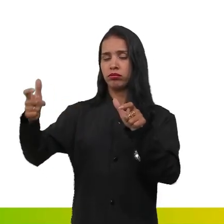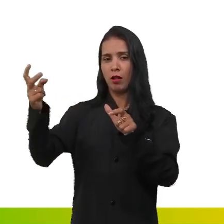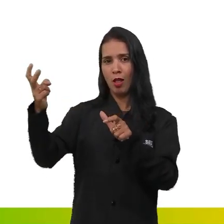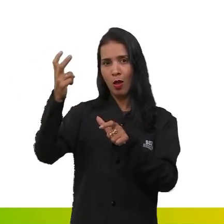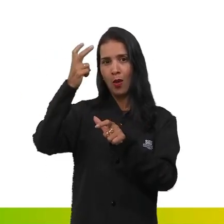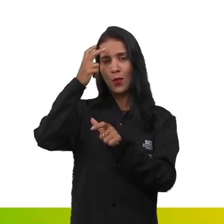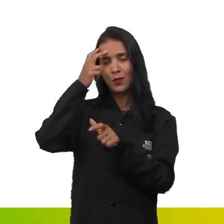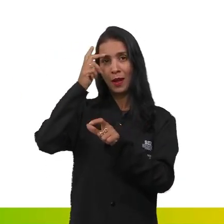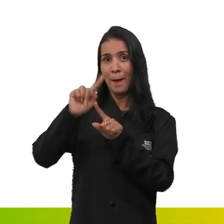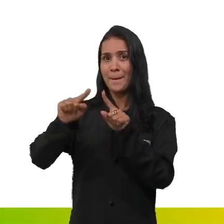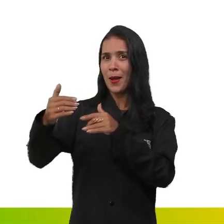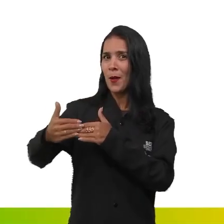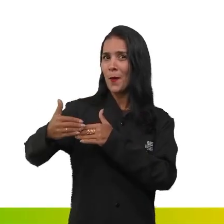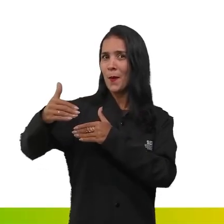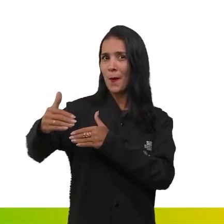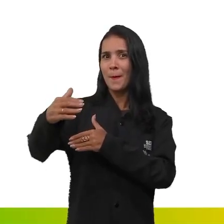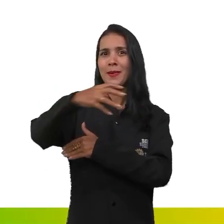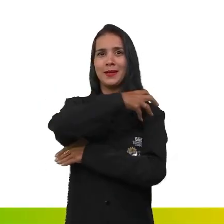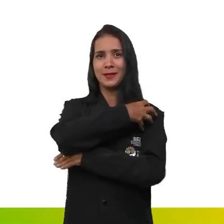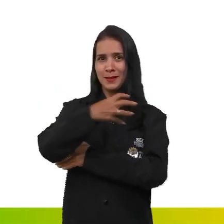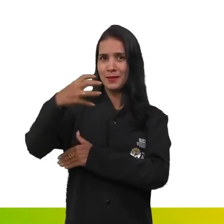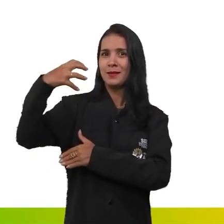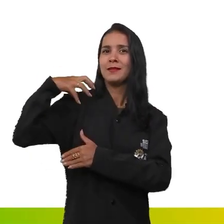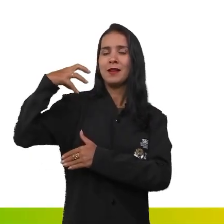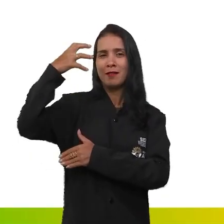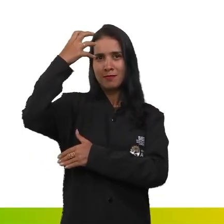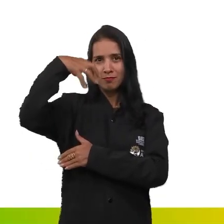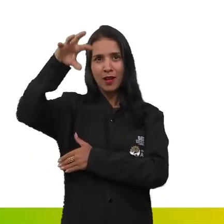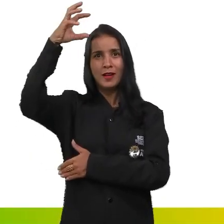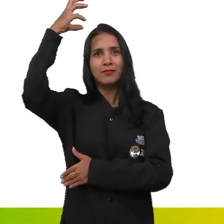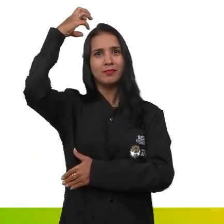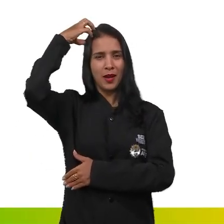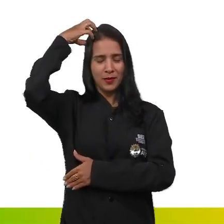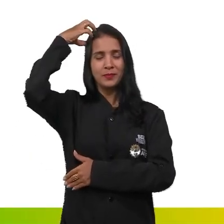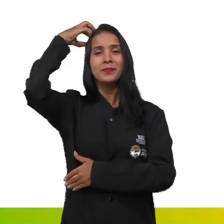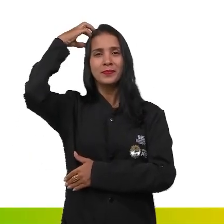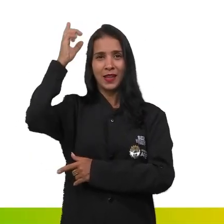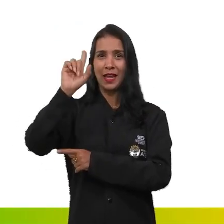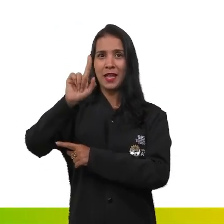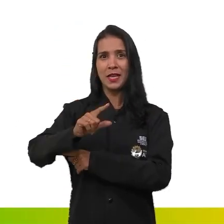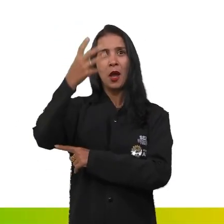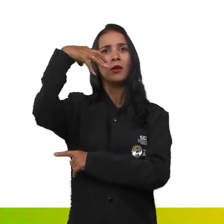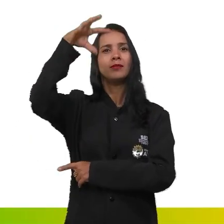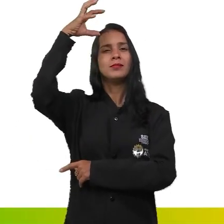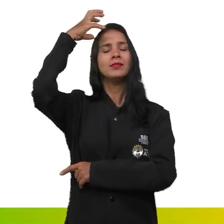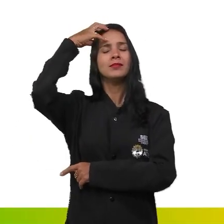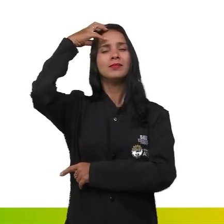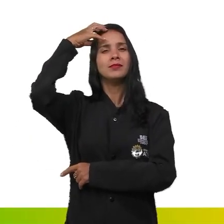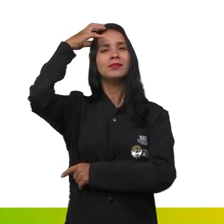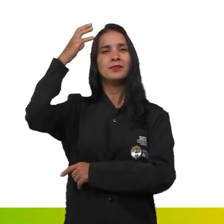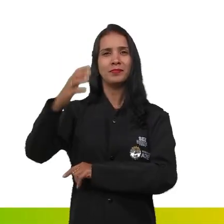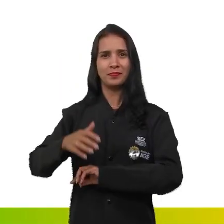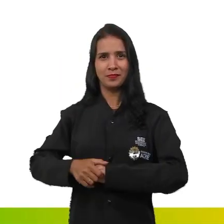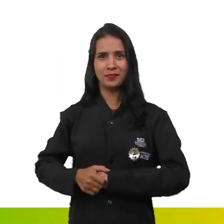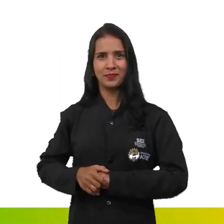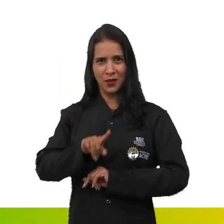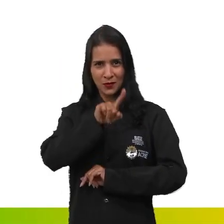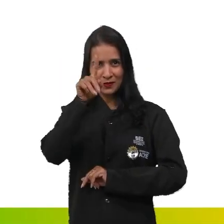a partir do reinado de Alexandre Magno, o Alexandre o Grande, lembra? Porque